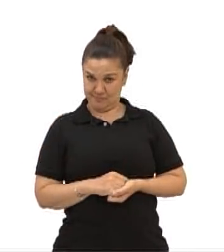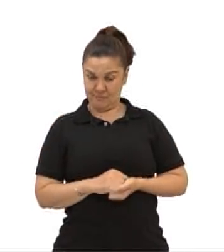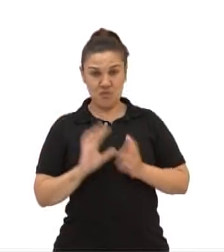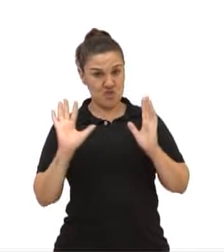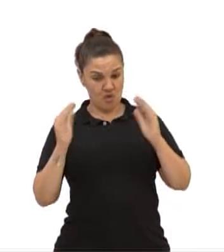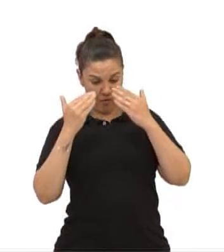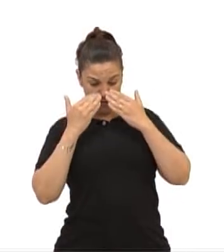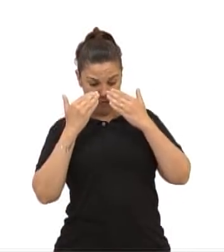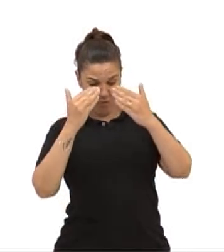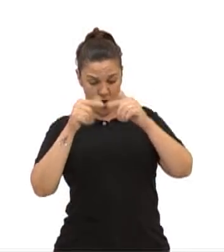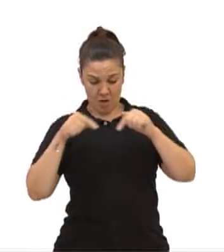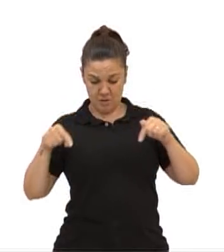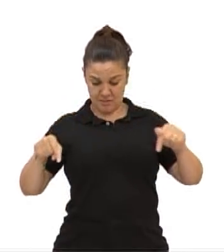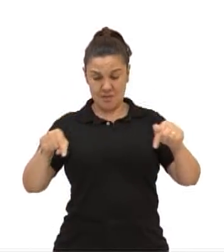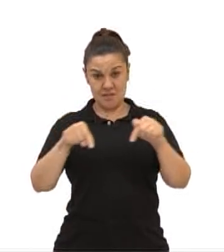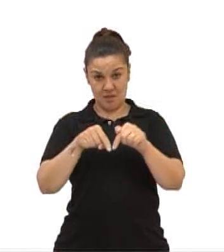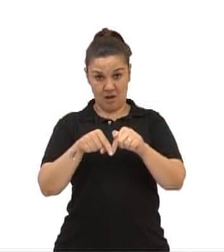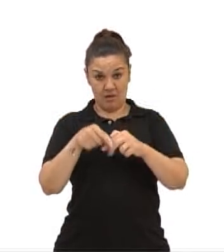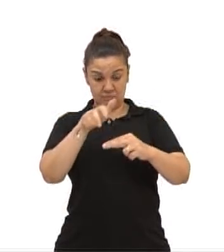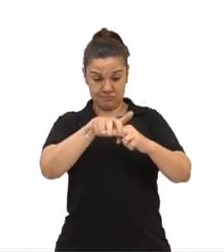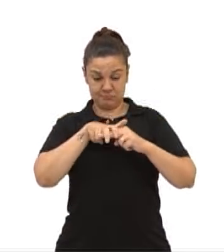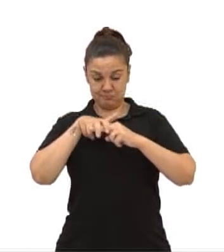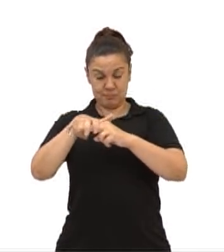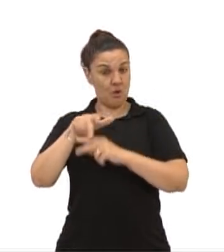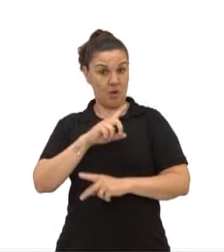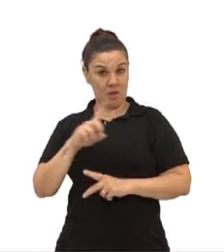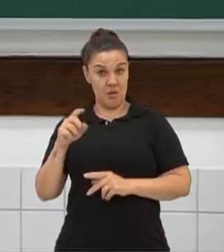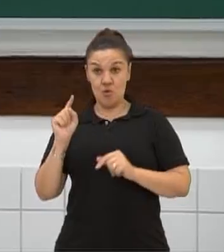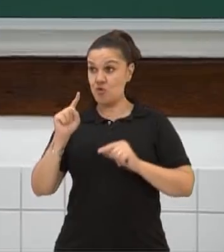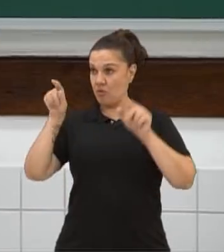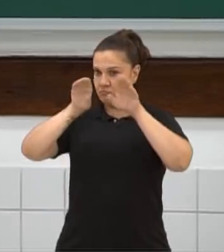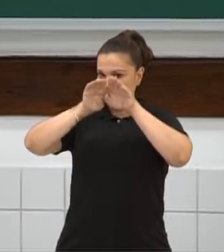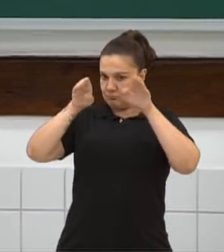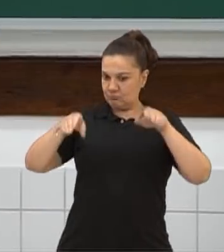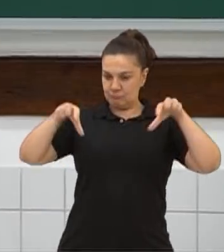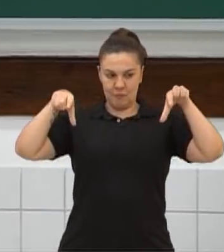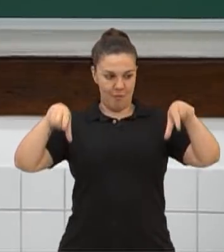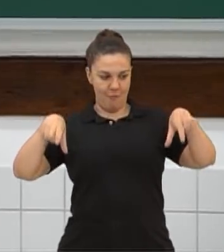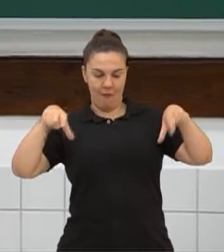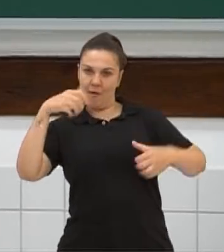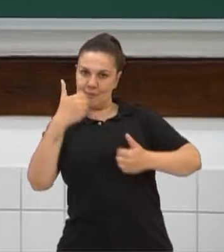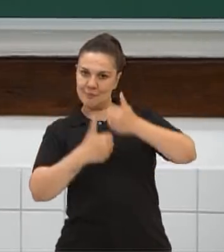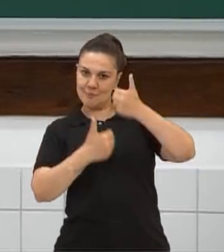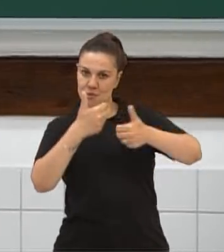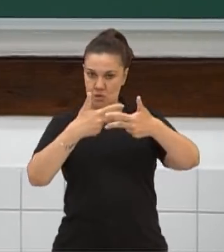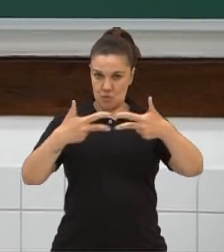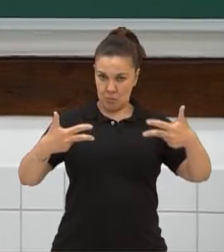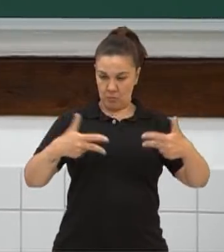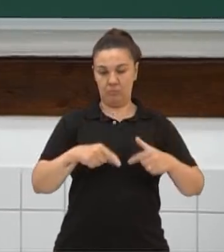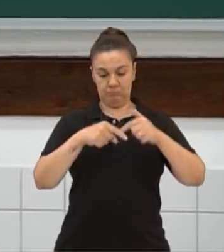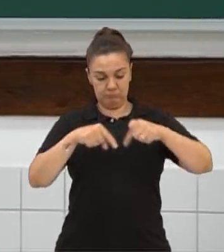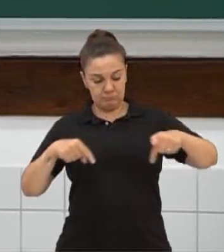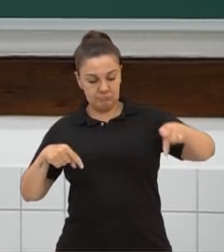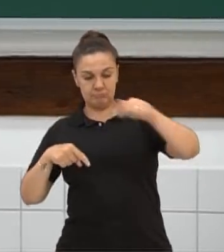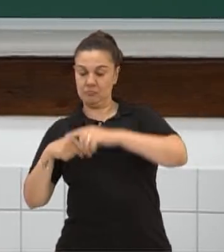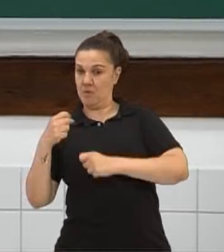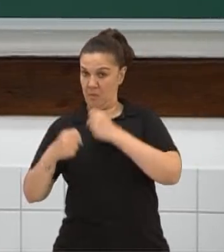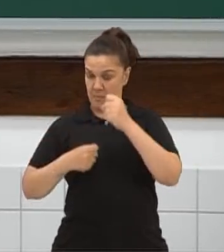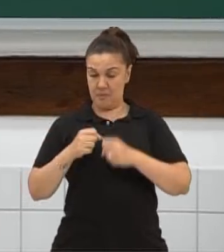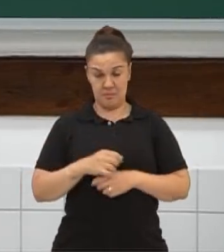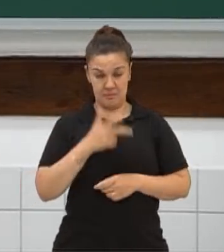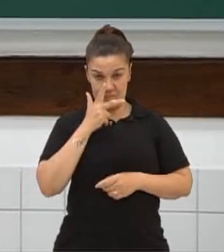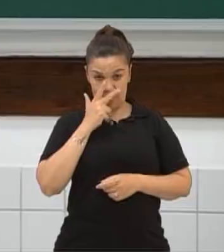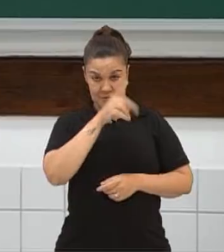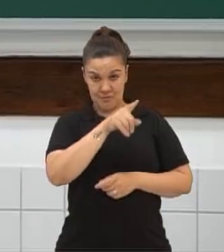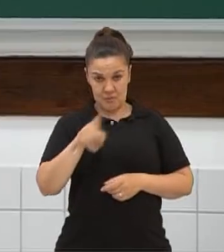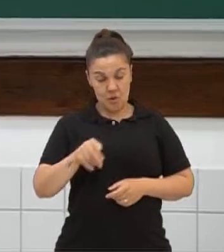ela acontece somente fora da sala de aula? Lá na quadra? Né? Na quadra esportiva, numa pista? O que você acha?